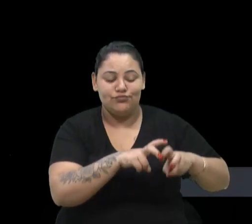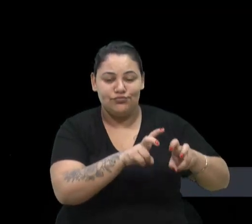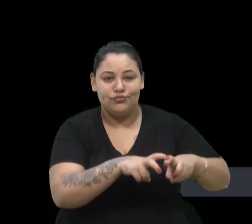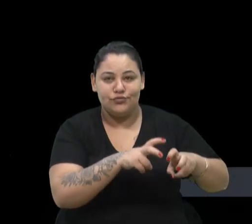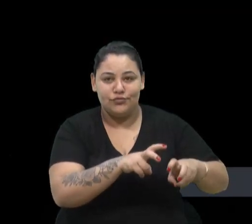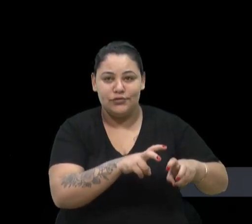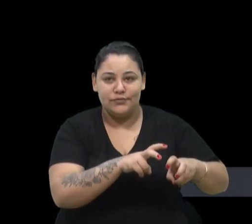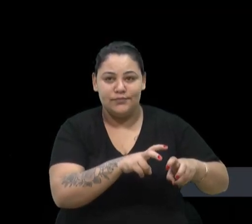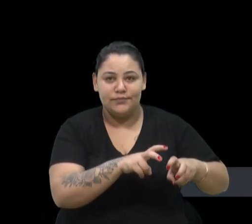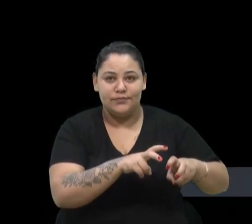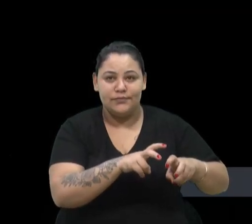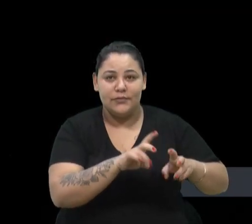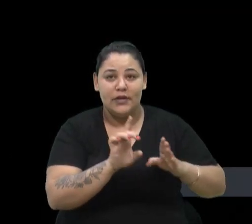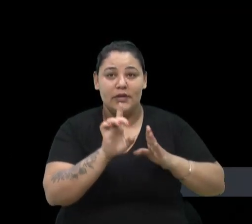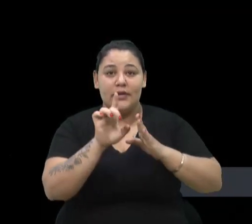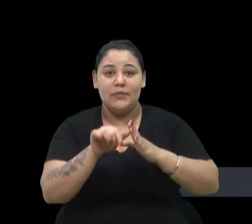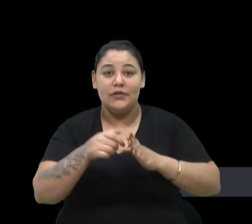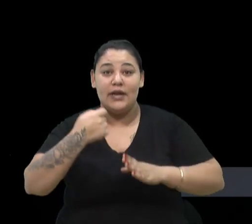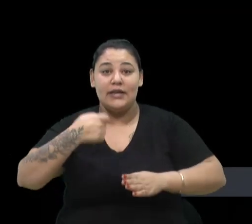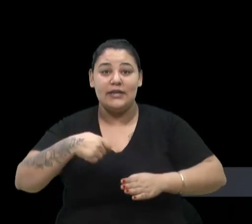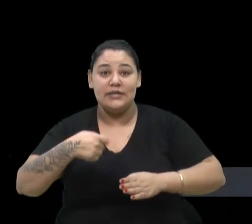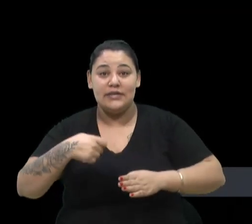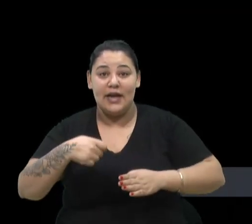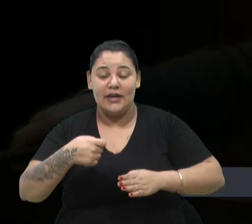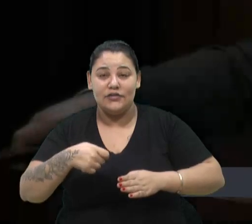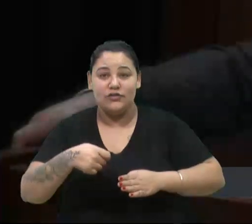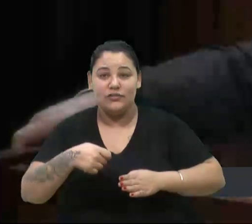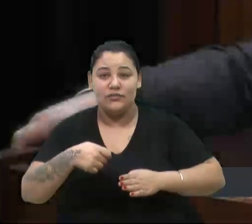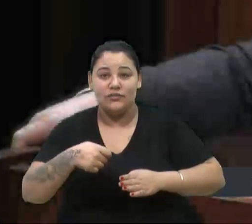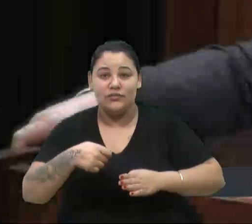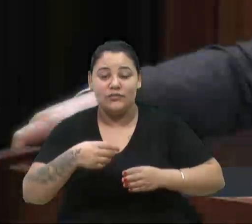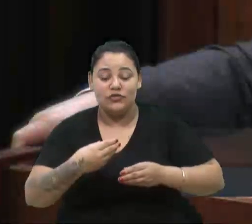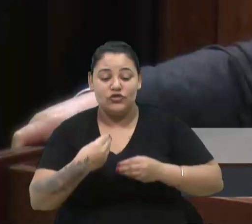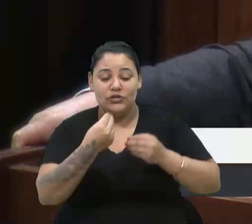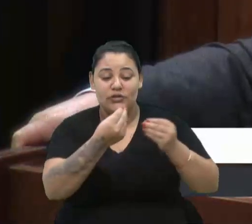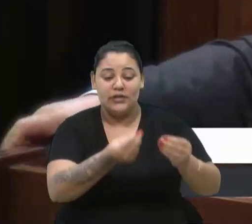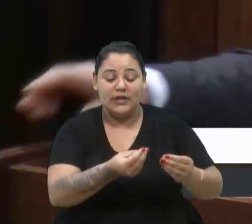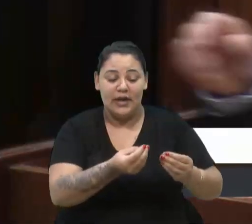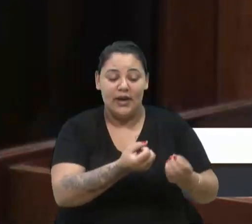lugar a necessidade de levar até o campo o desenvolvimento tecnológico